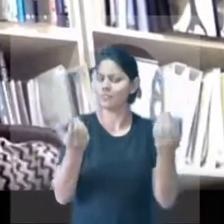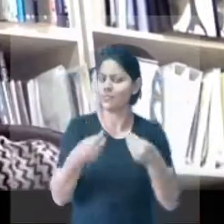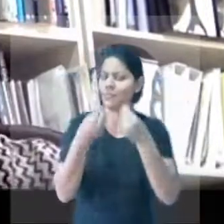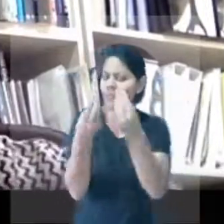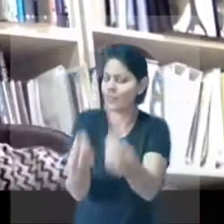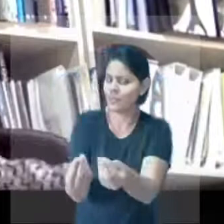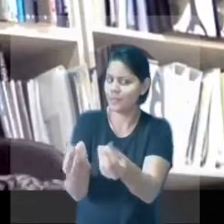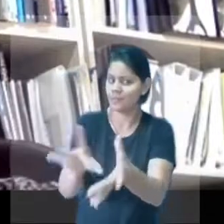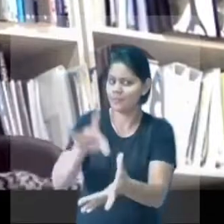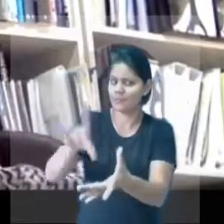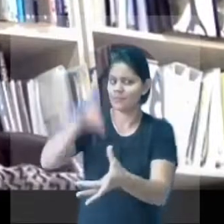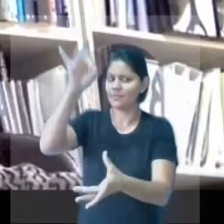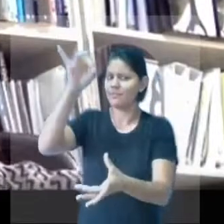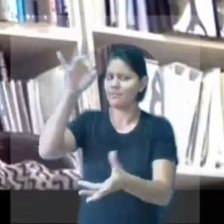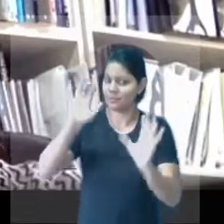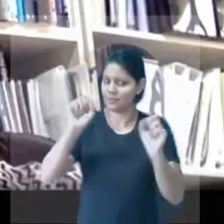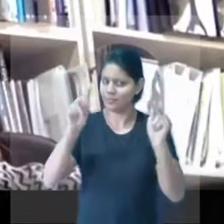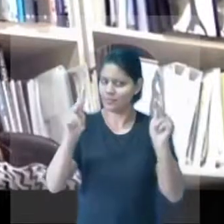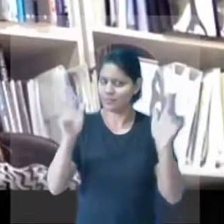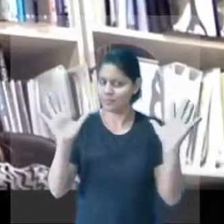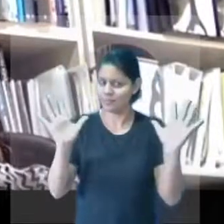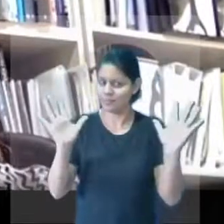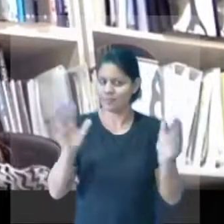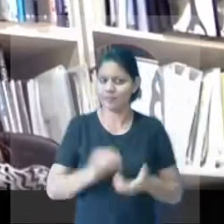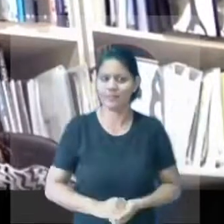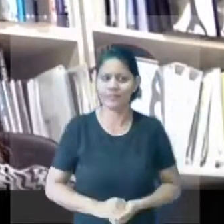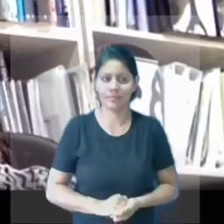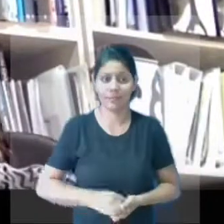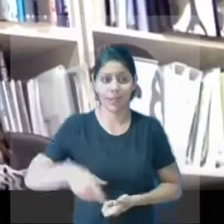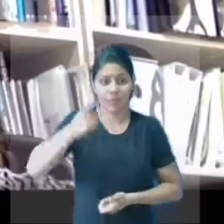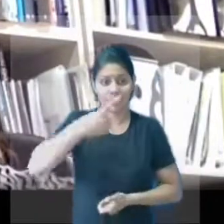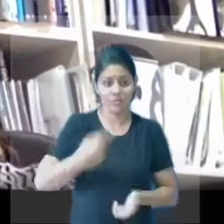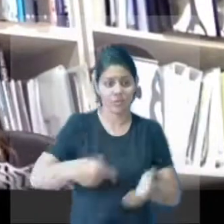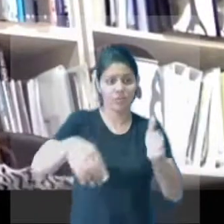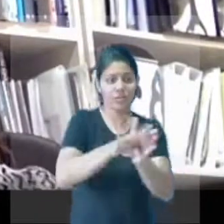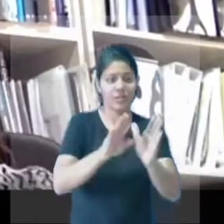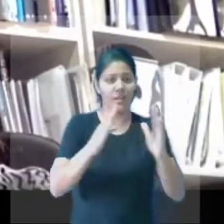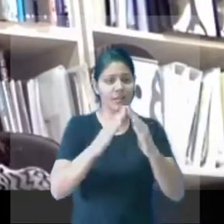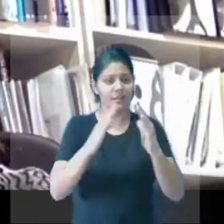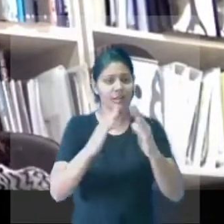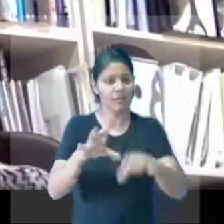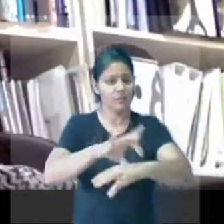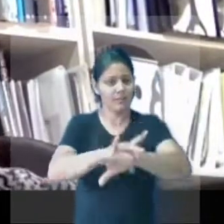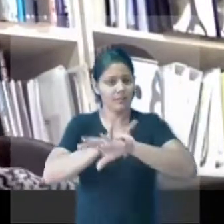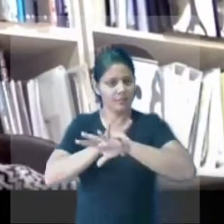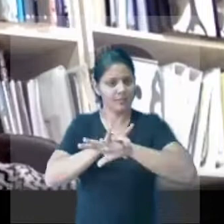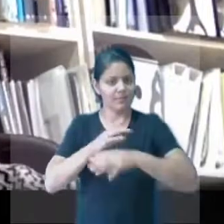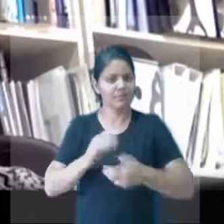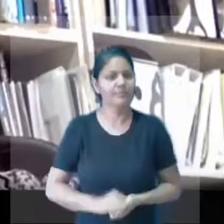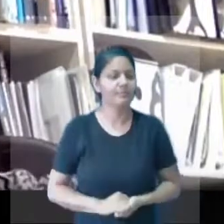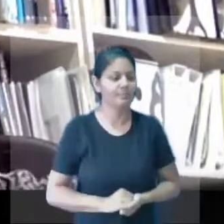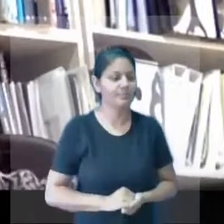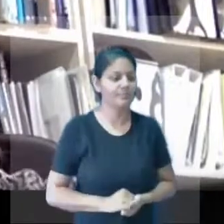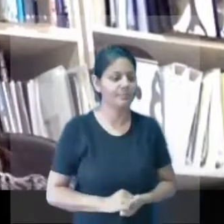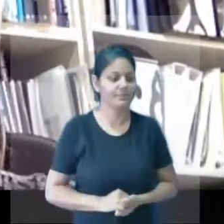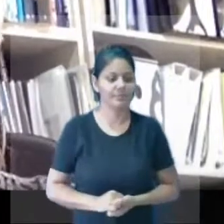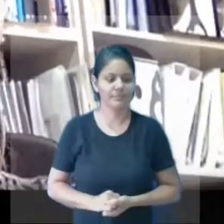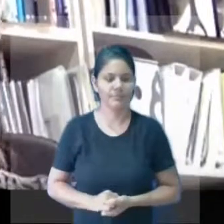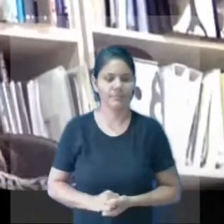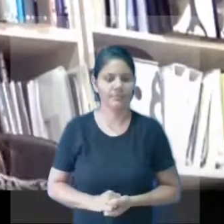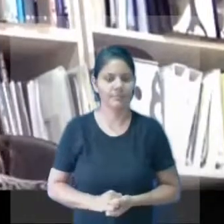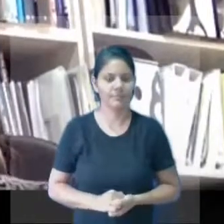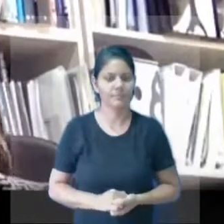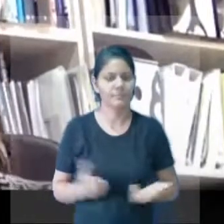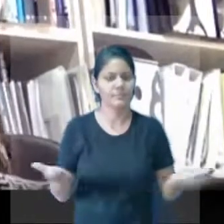aqui sortear para vocês, tá? E vocês receberão em casa com muita segurança, tá bom? Então,